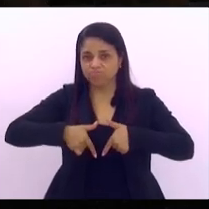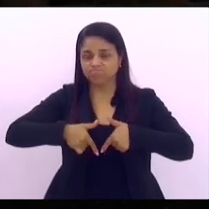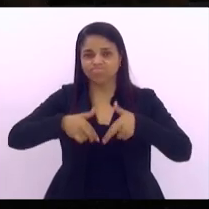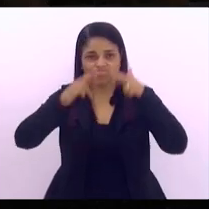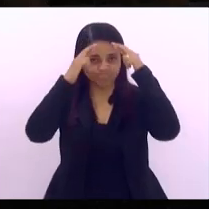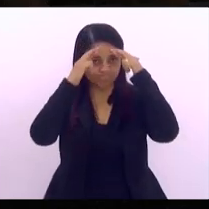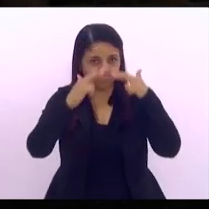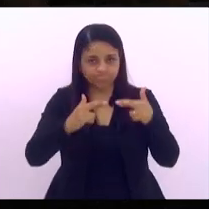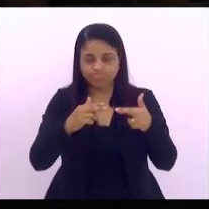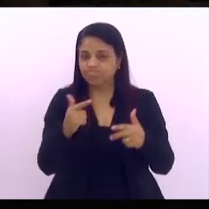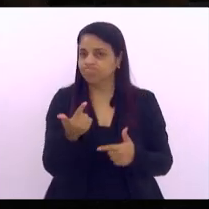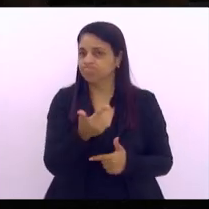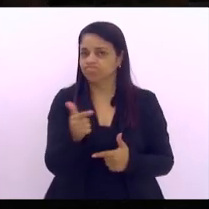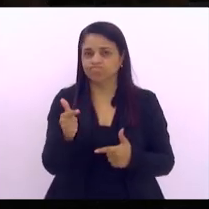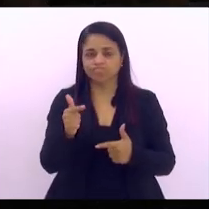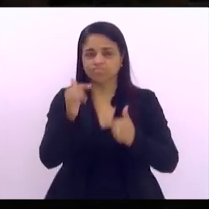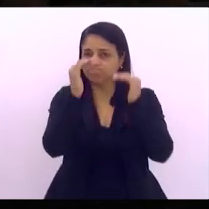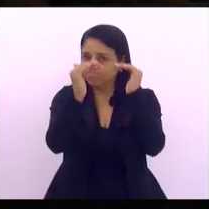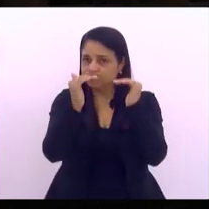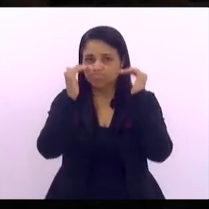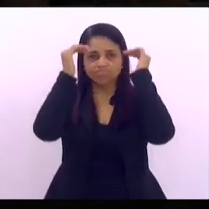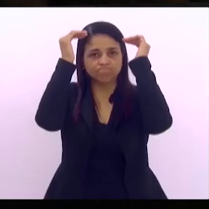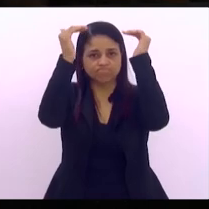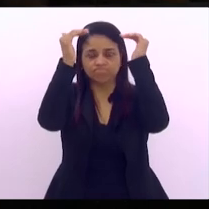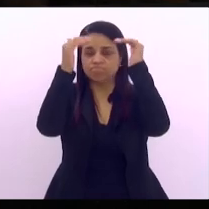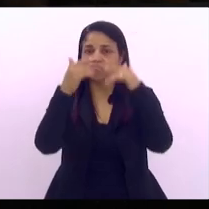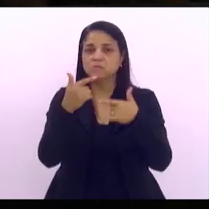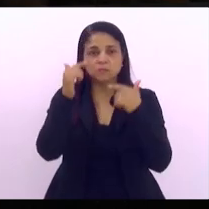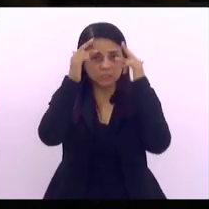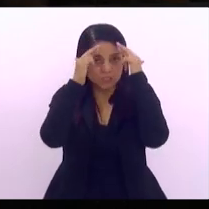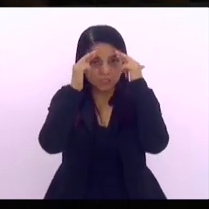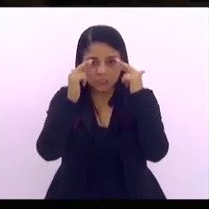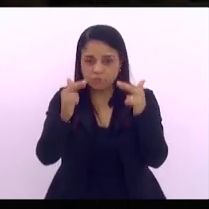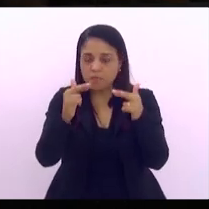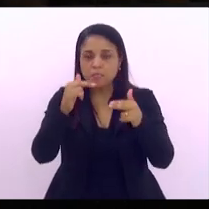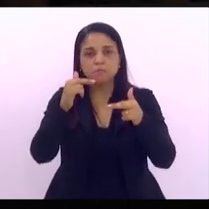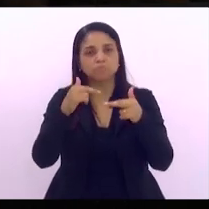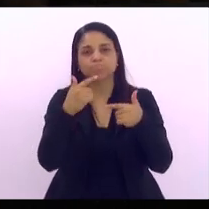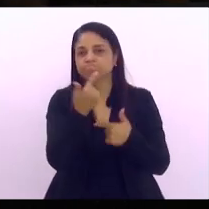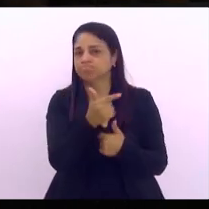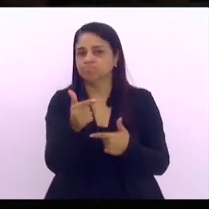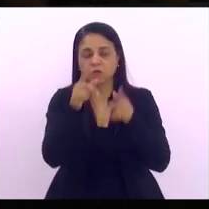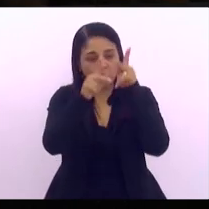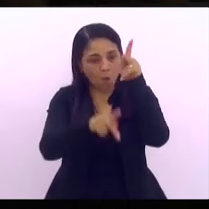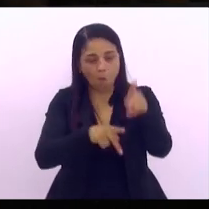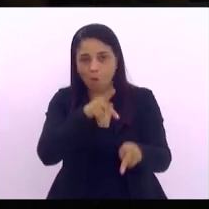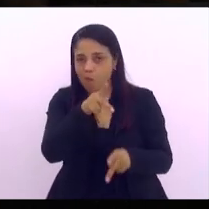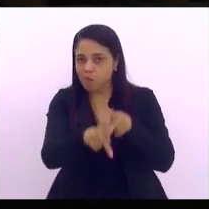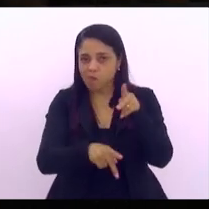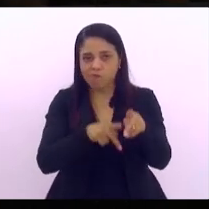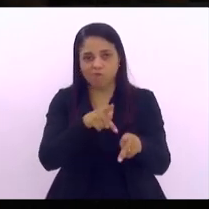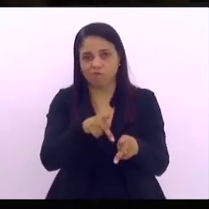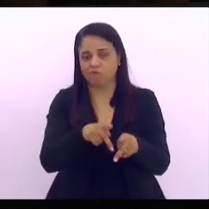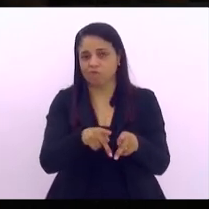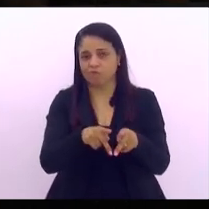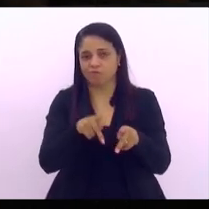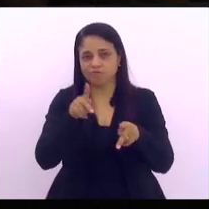desrespeitando a soberania, desrespeitando o povo de Israel e